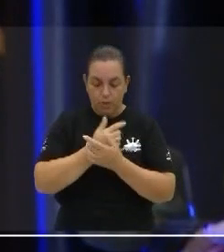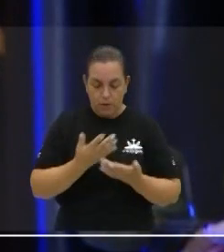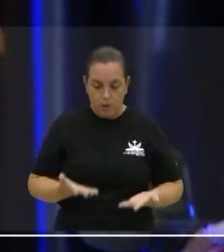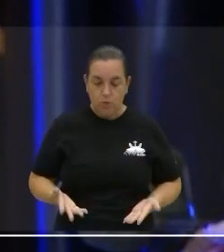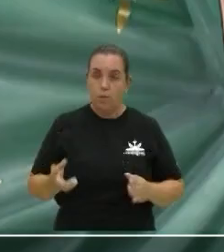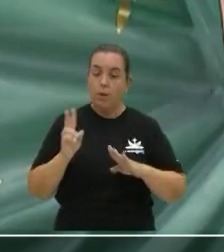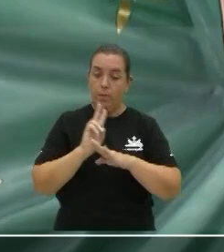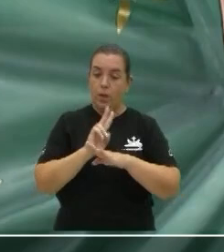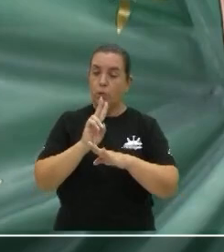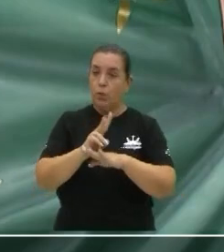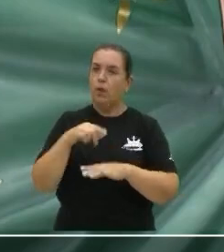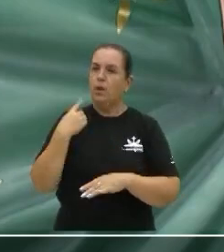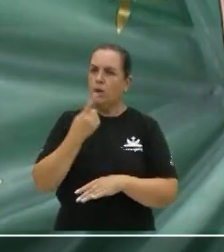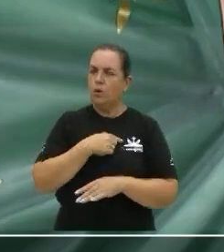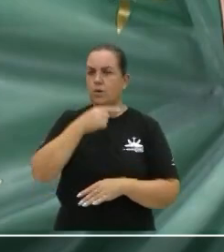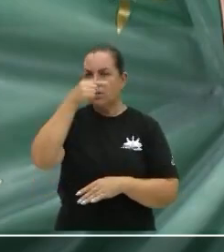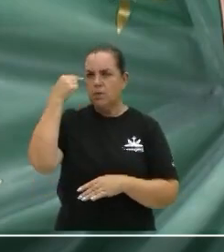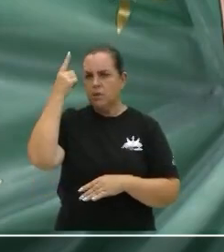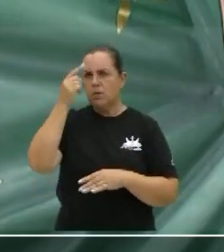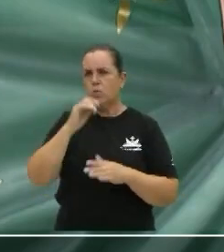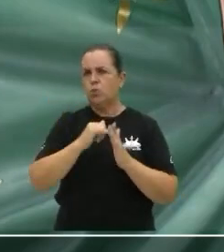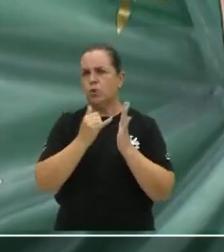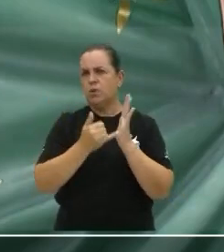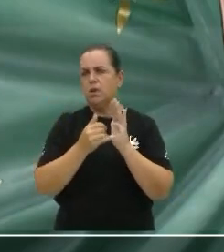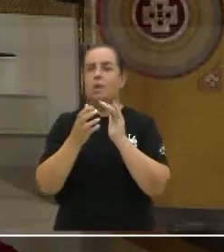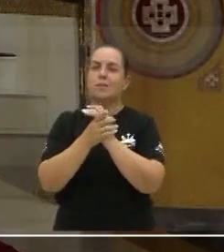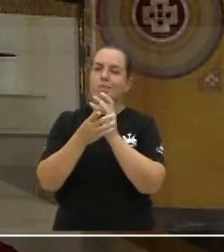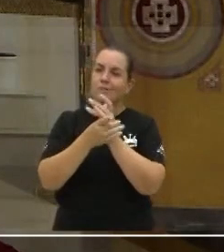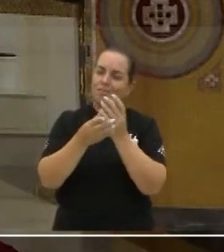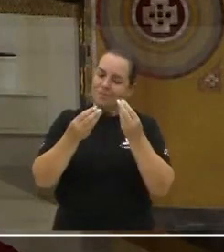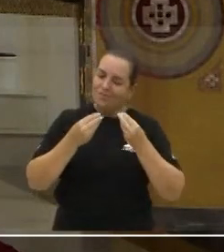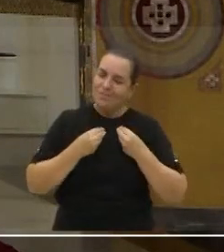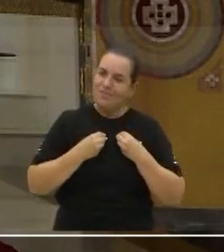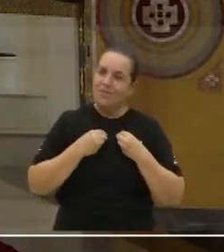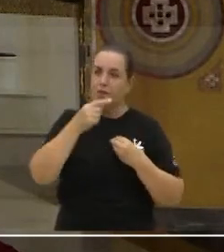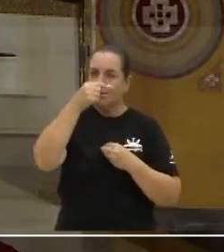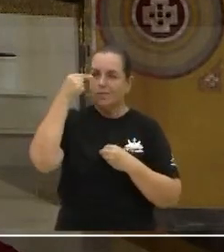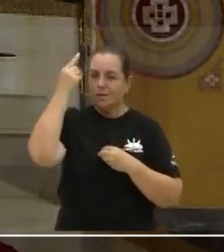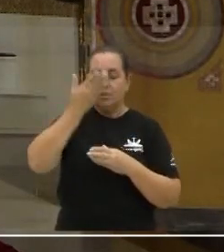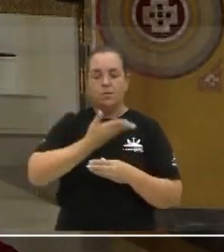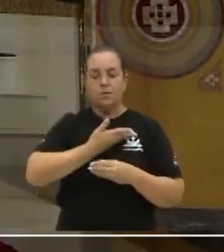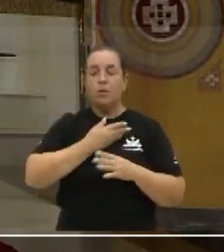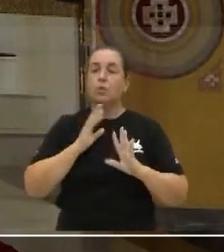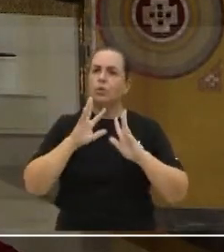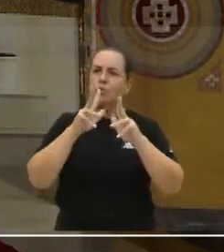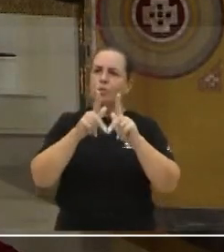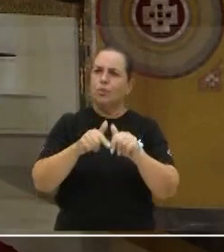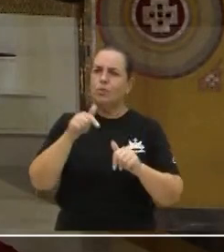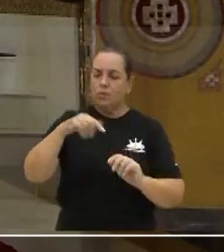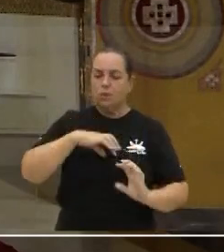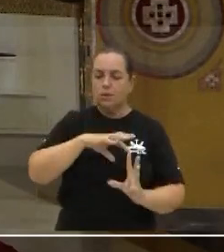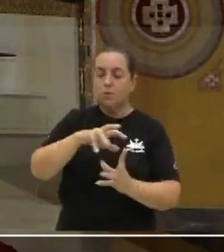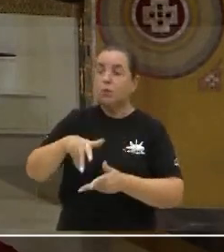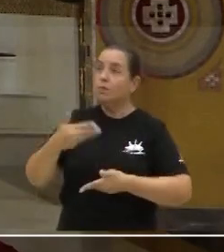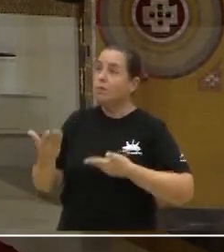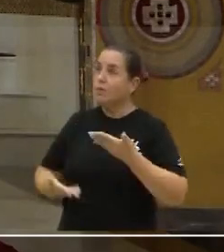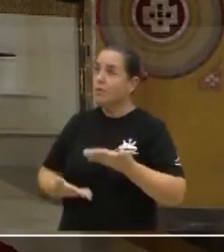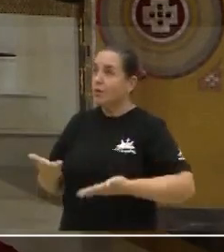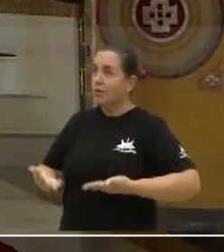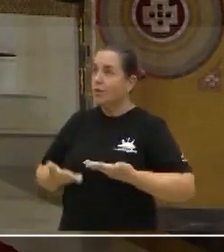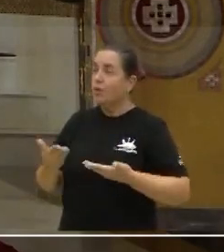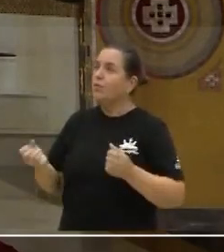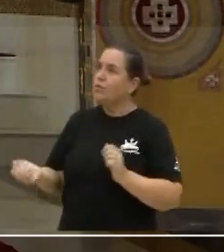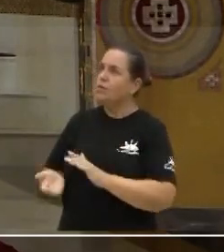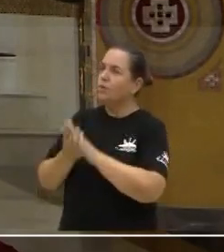Padroeira, São José, seu Esposo, providenciai, os santos apóstolos e todos os que neste mundo vos serviram, a fim de